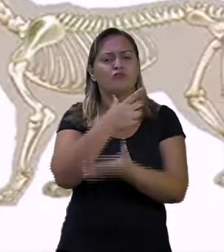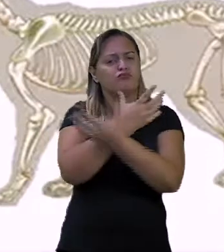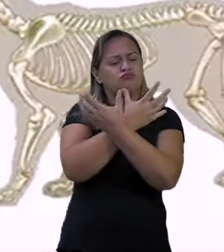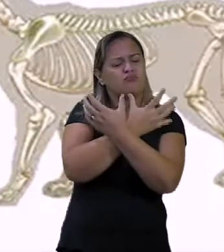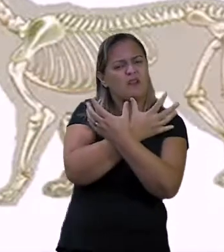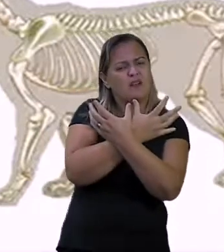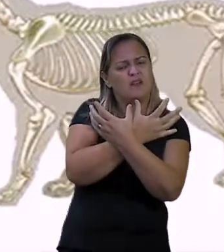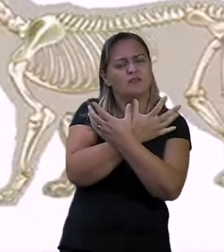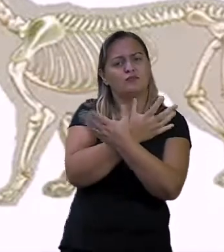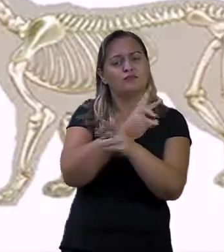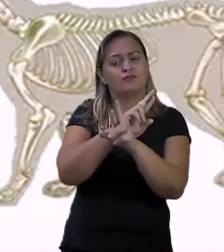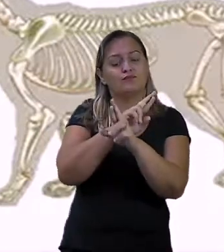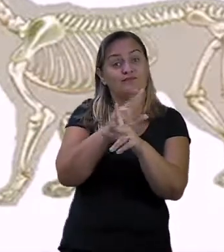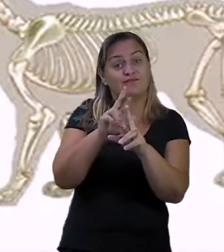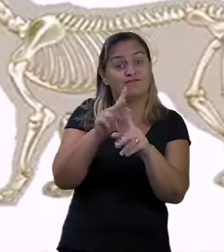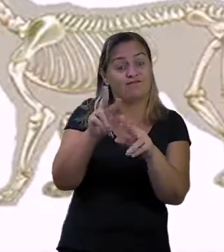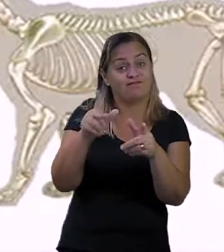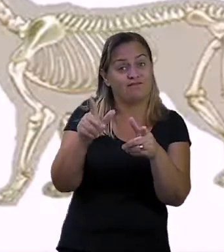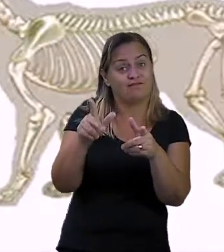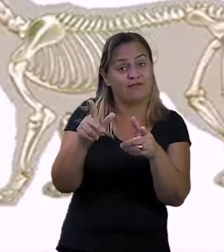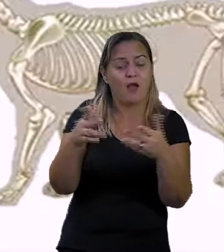nos encaixamos nisso tudo?